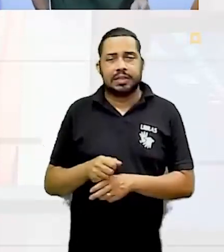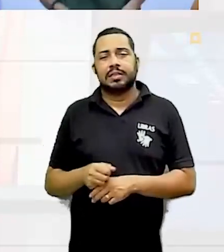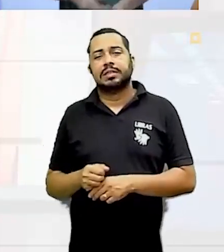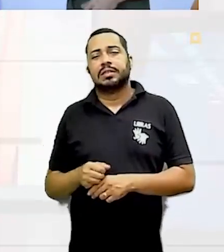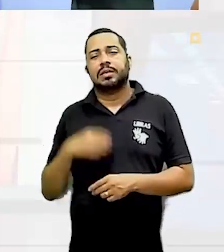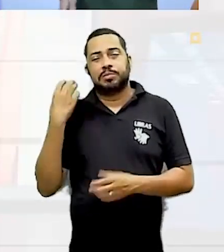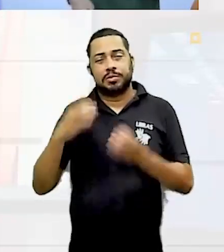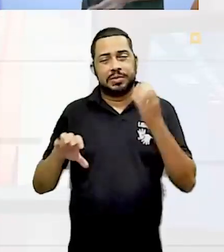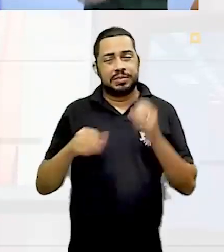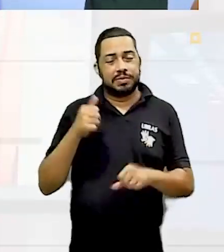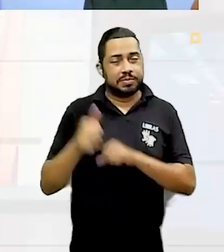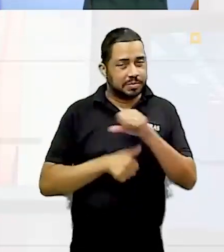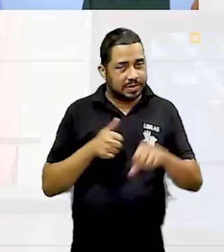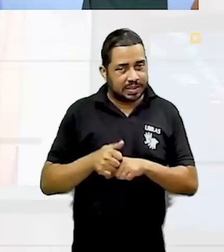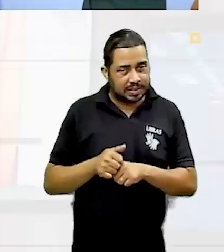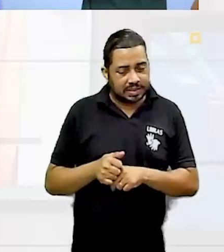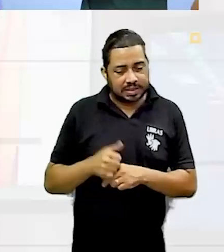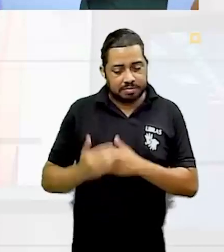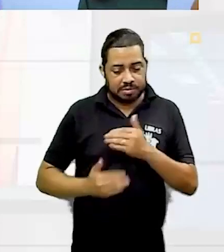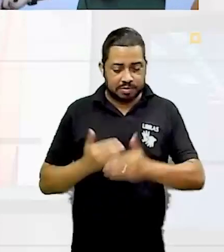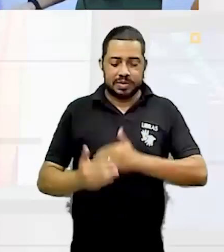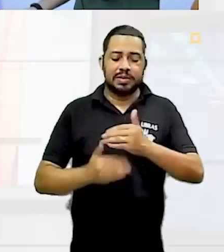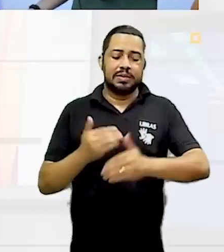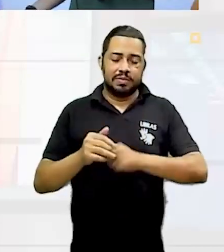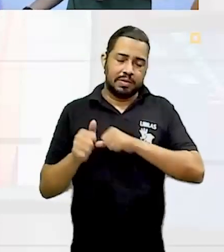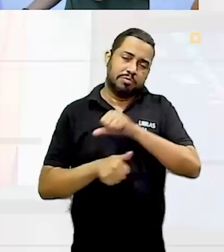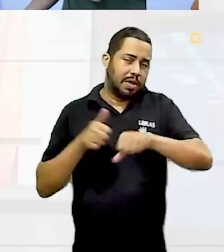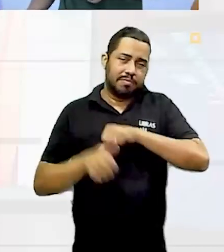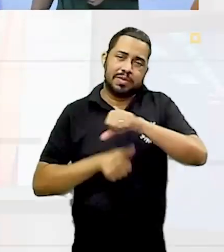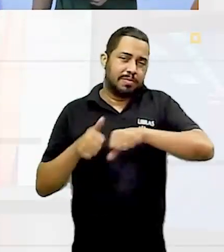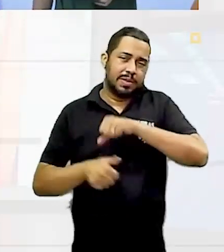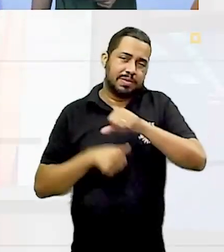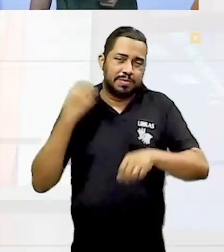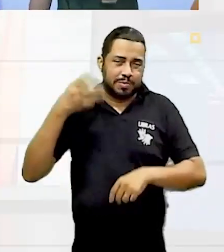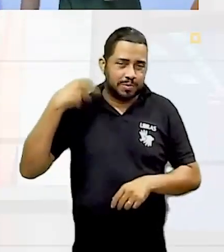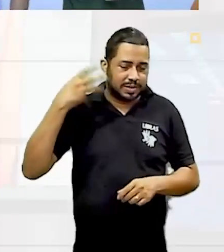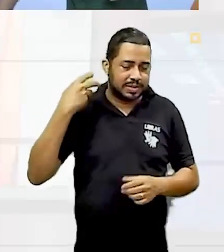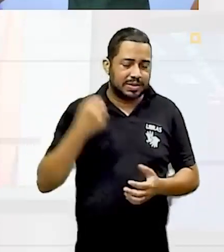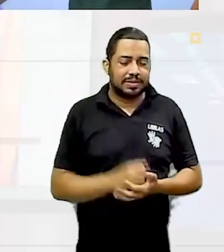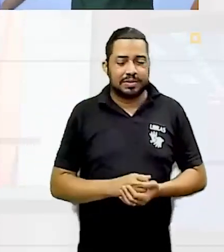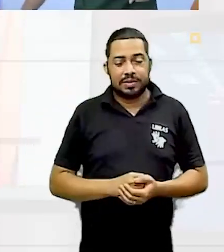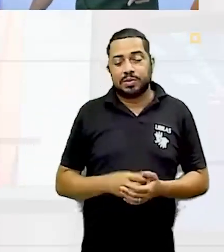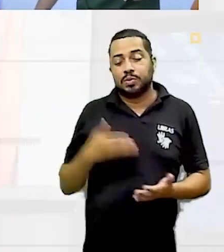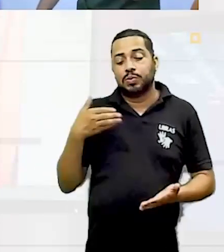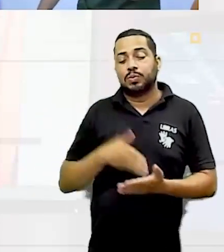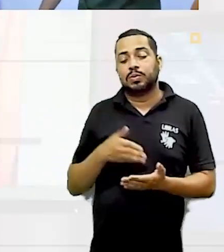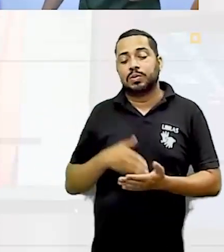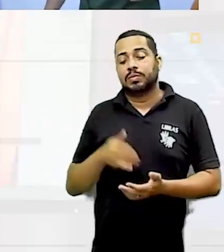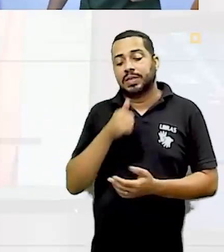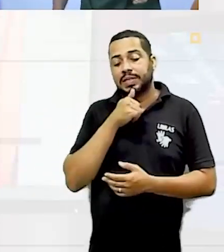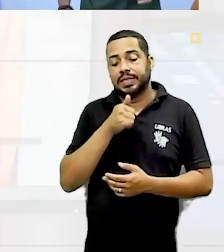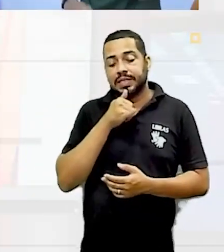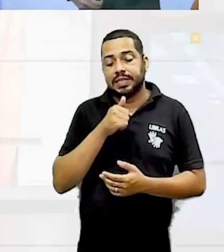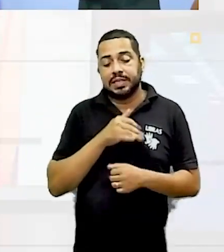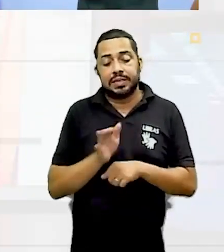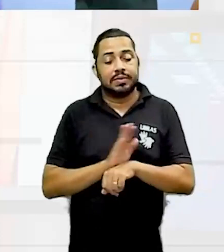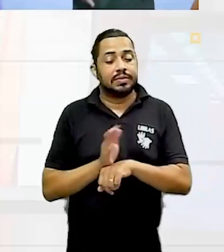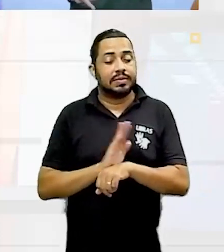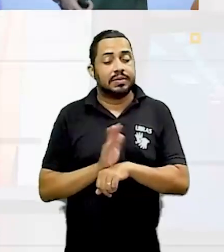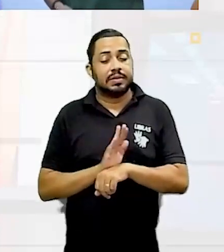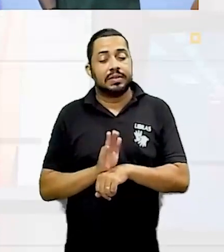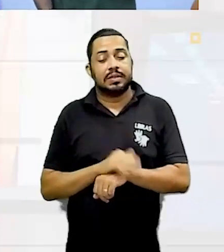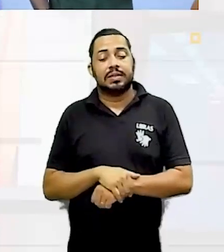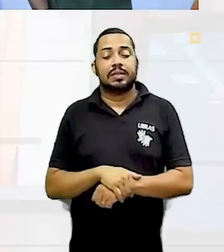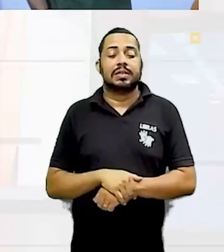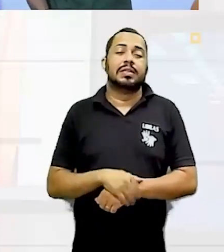vai mudar. Como é que você progride, vai mudando também a música. E o último exemplo que eu trouxe foi o filme